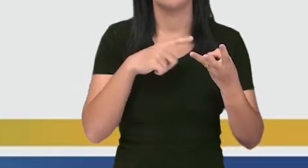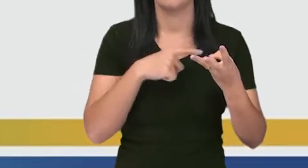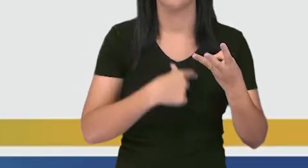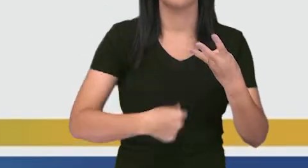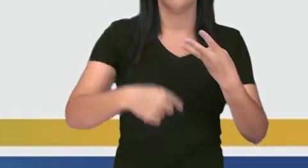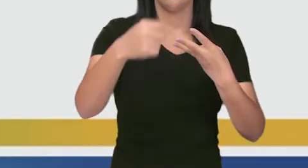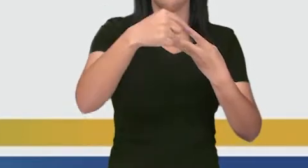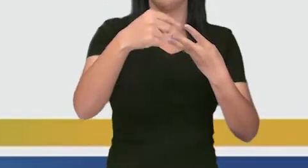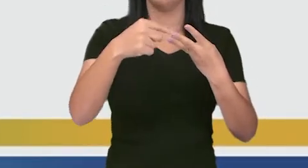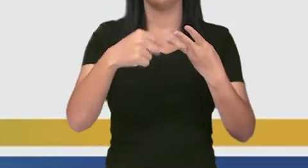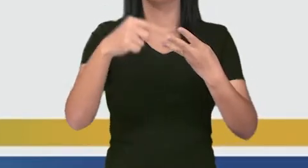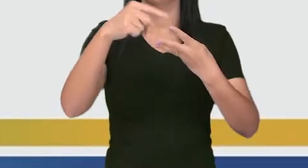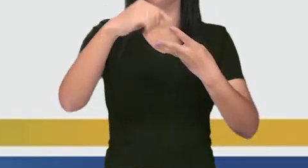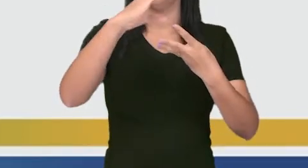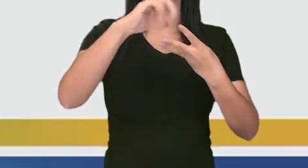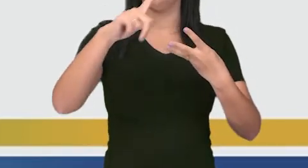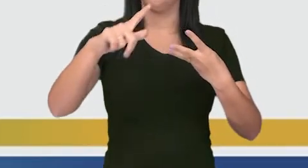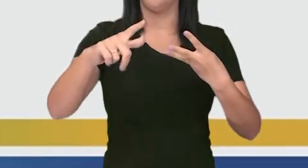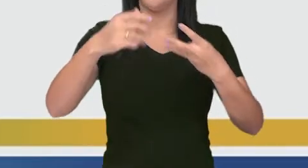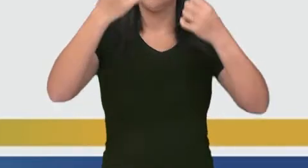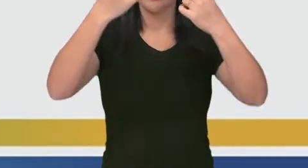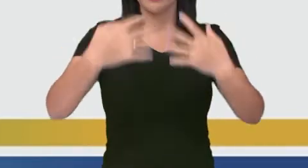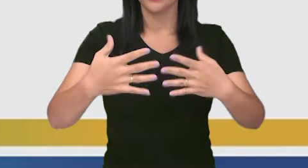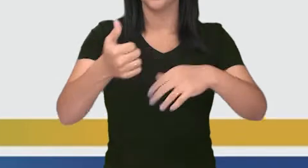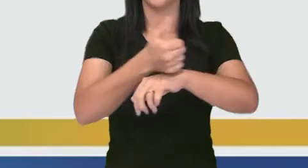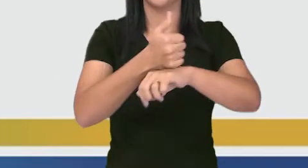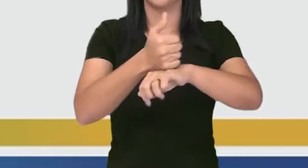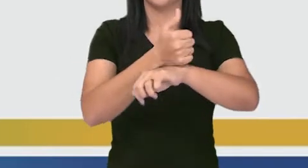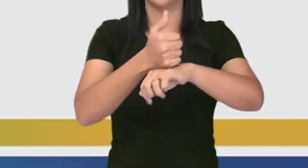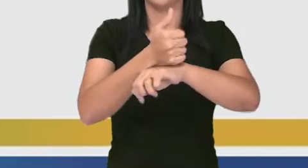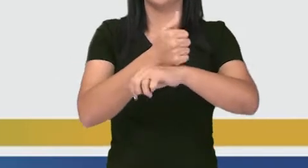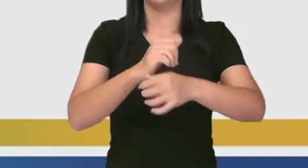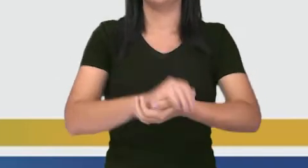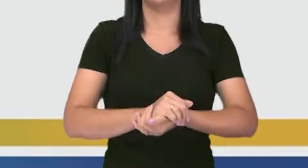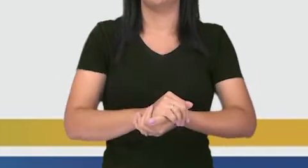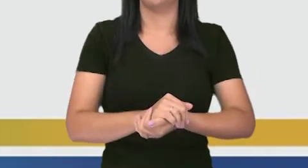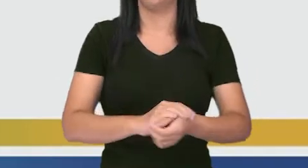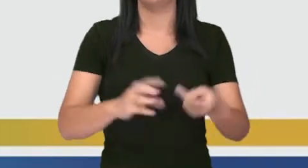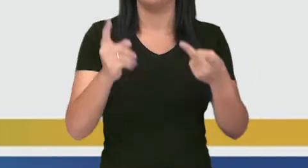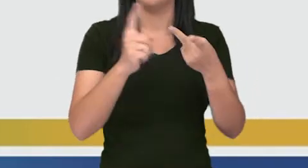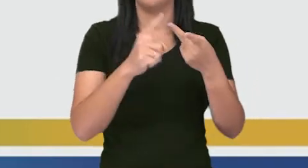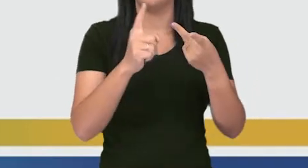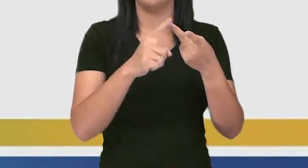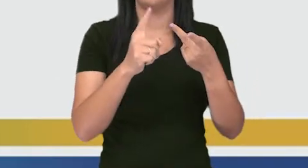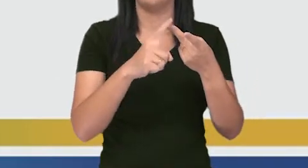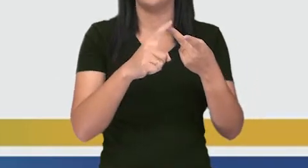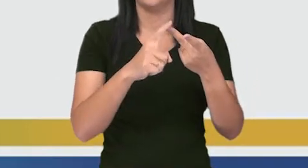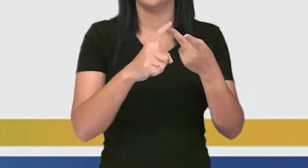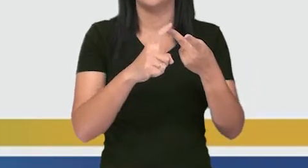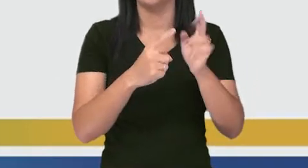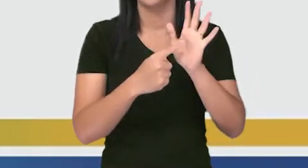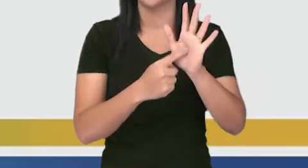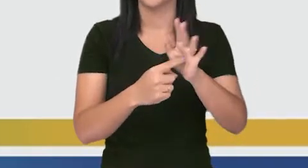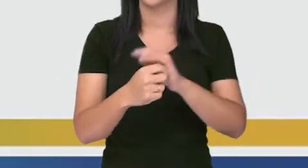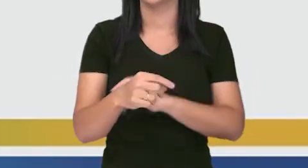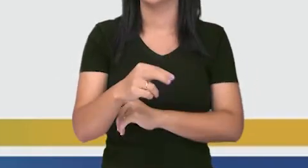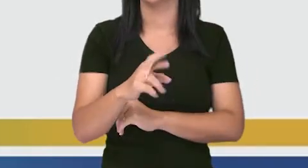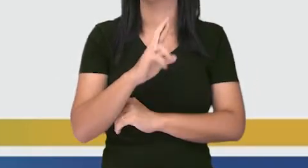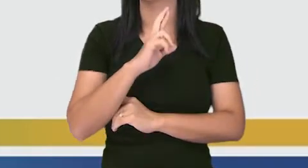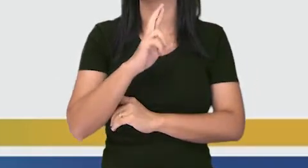essas na classificação nós vamos falar do qualitativo tô na contagem nós vamos falar dos